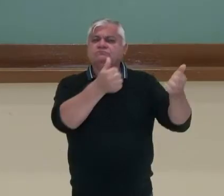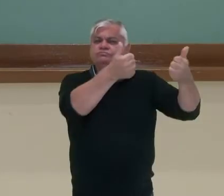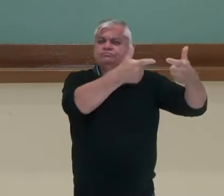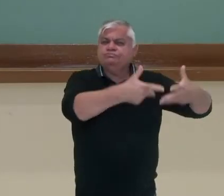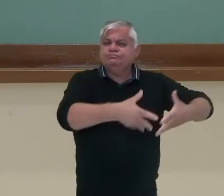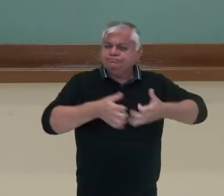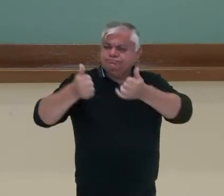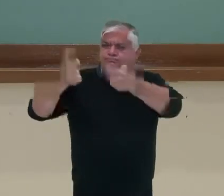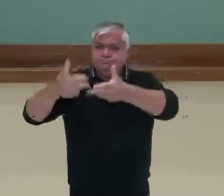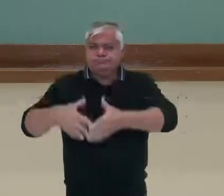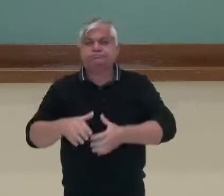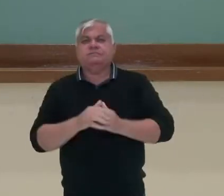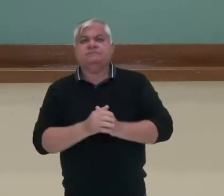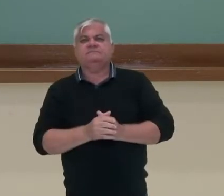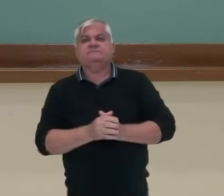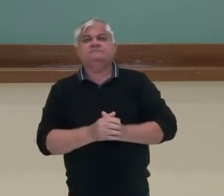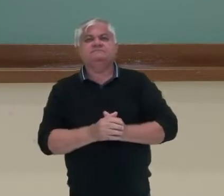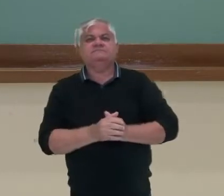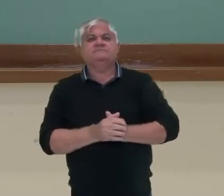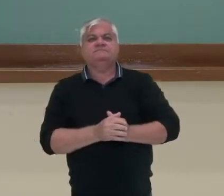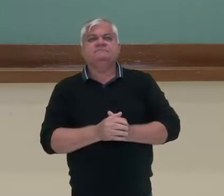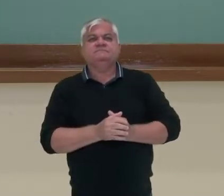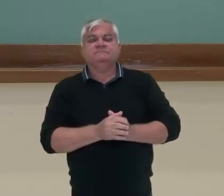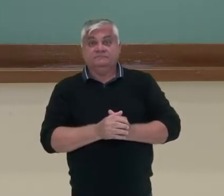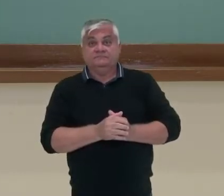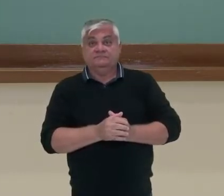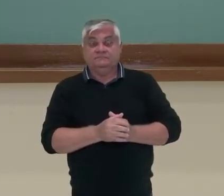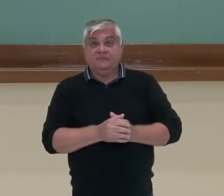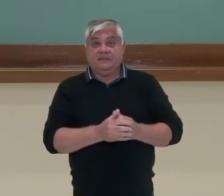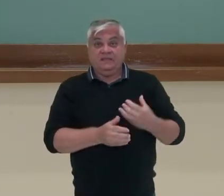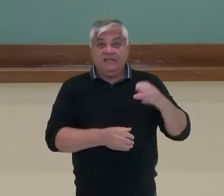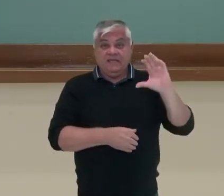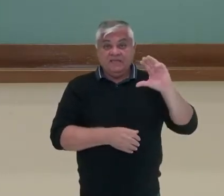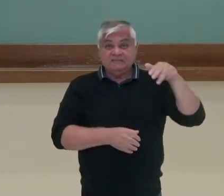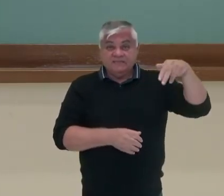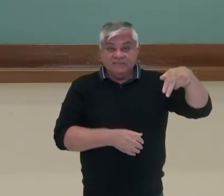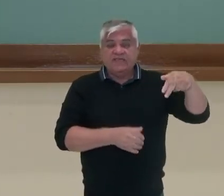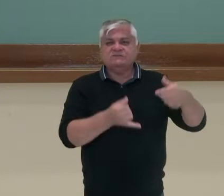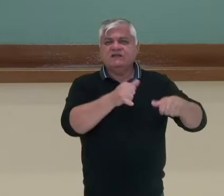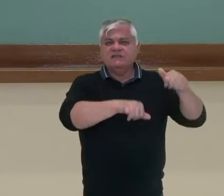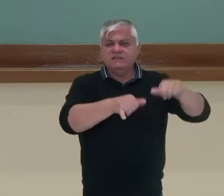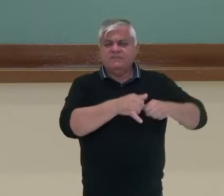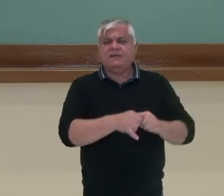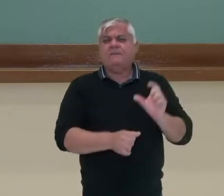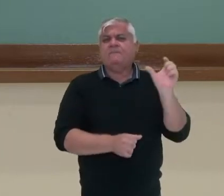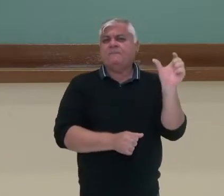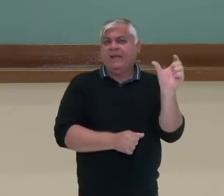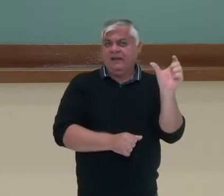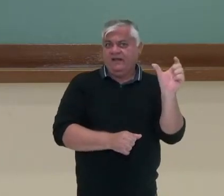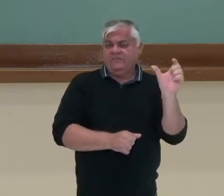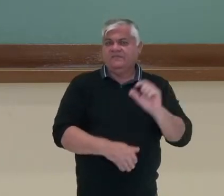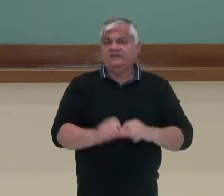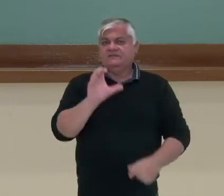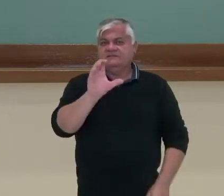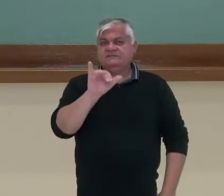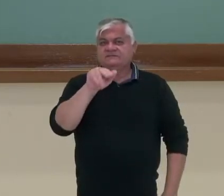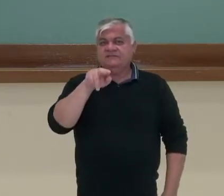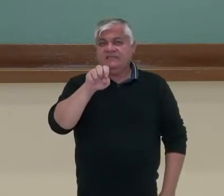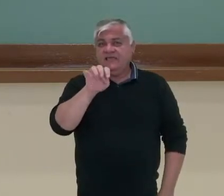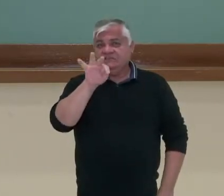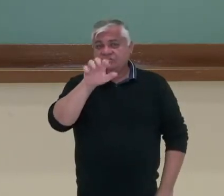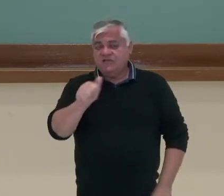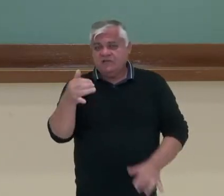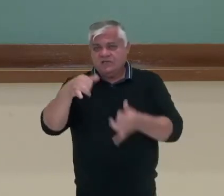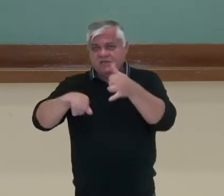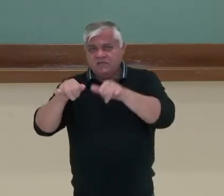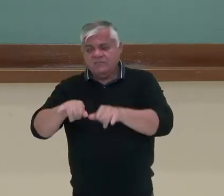durante essa aula. Então, vamos falar um pouquinho sobre os conceitos dos dois termos aqui, cinética química